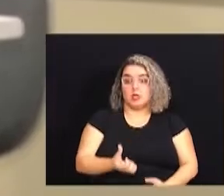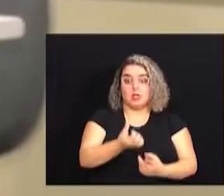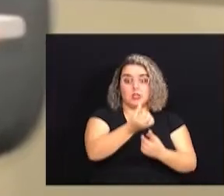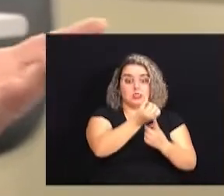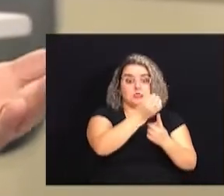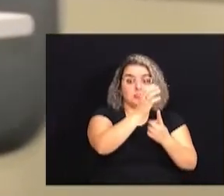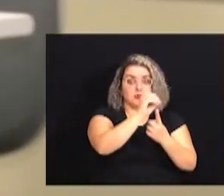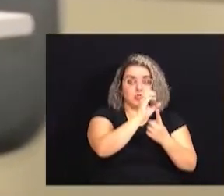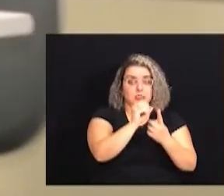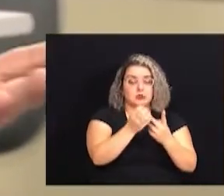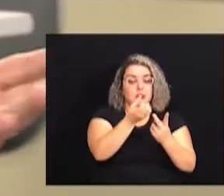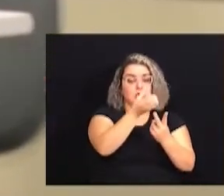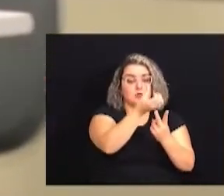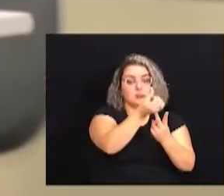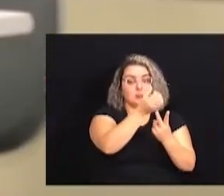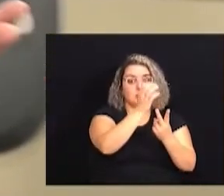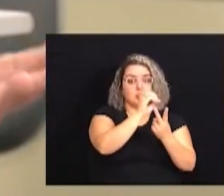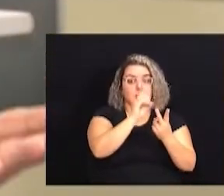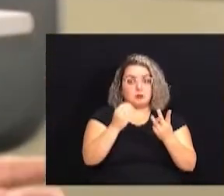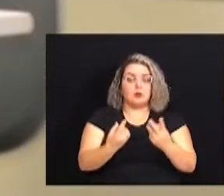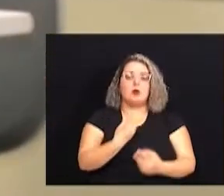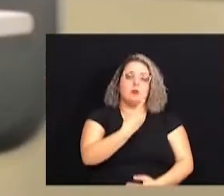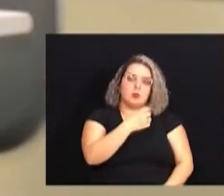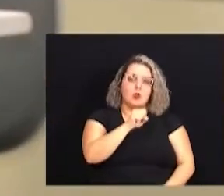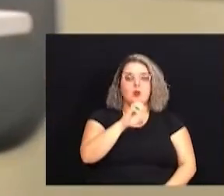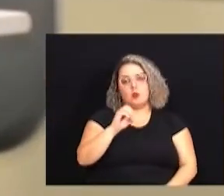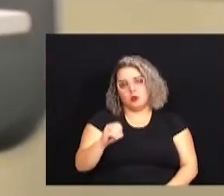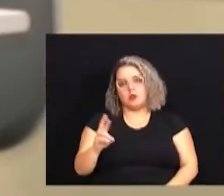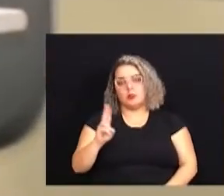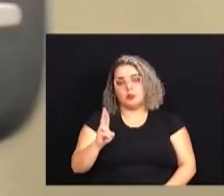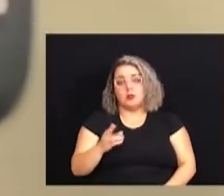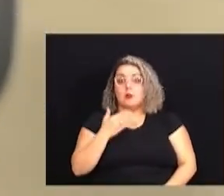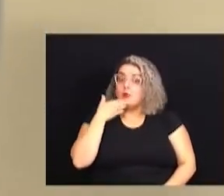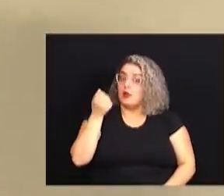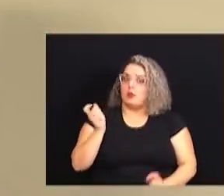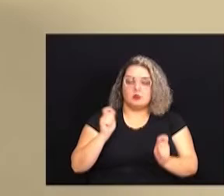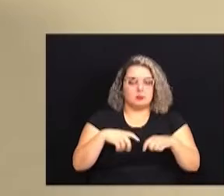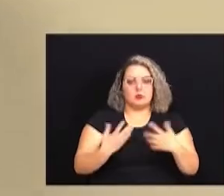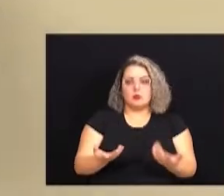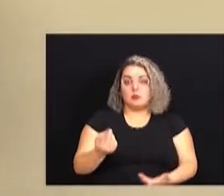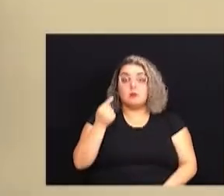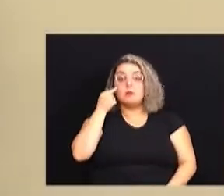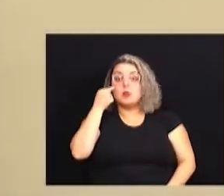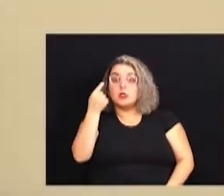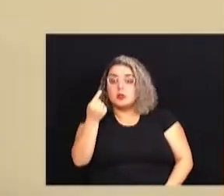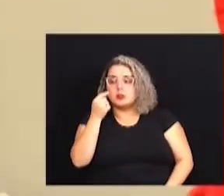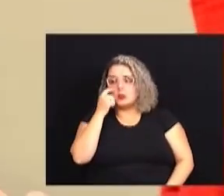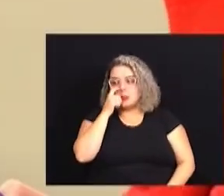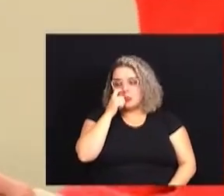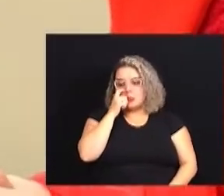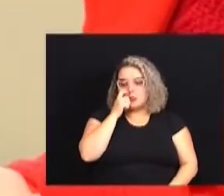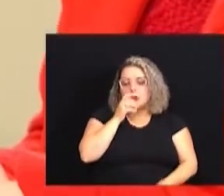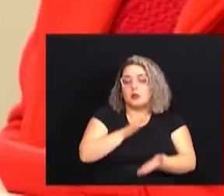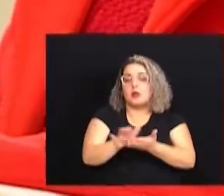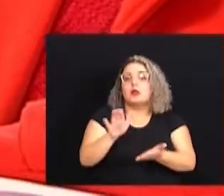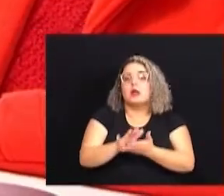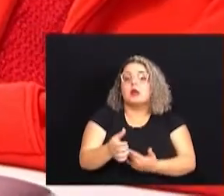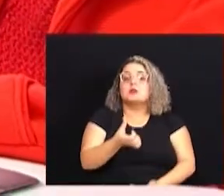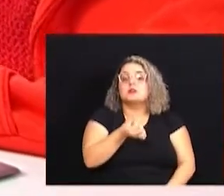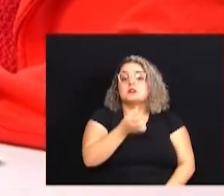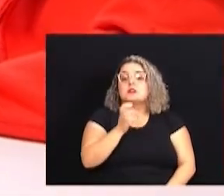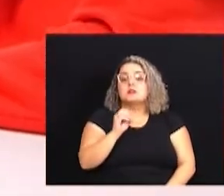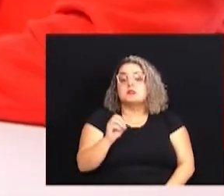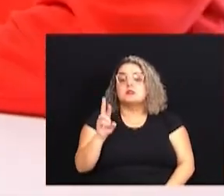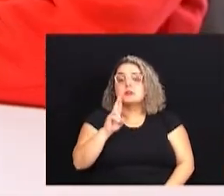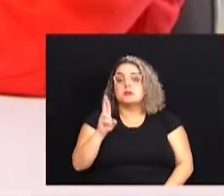por R$600, 3 filhos vão ser aí R$1.800 cada álbum, na melhor das hipóteses, porque eu estou imaginando que ele gaste 600